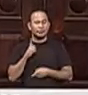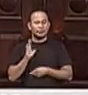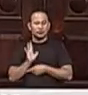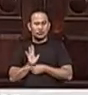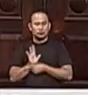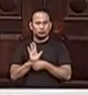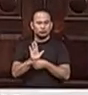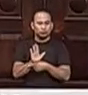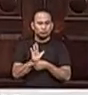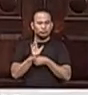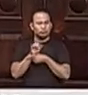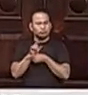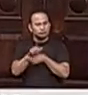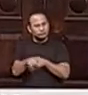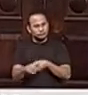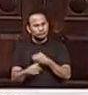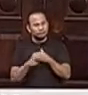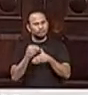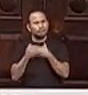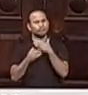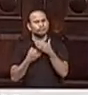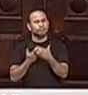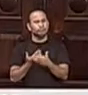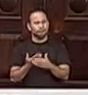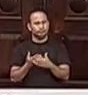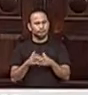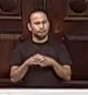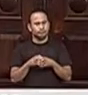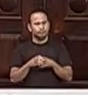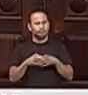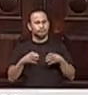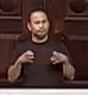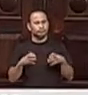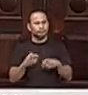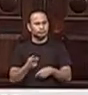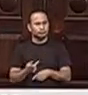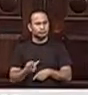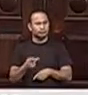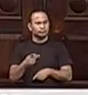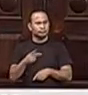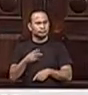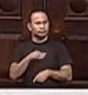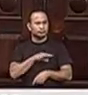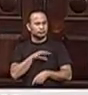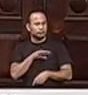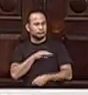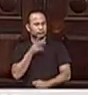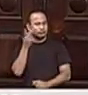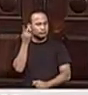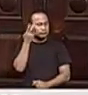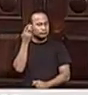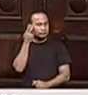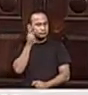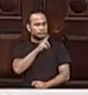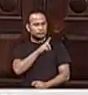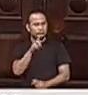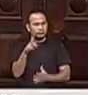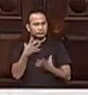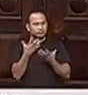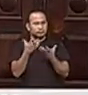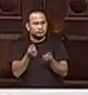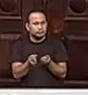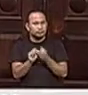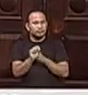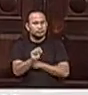contribuição para a efetivação do policiamento ostensivo normal, não seria razoável admitir